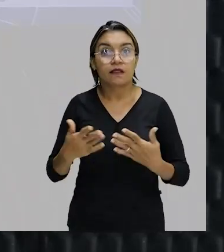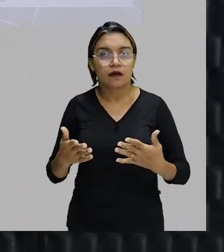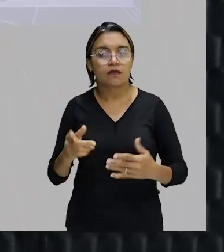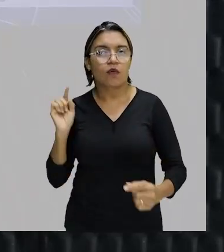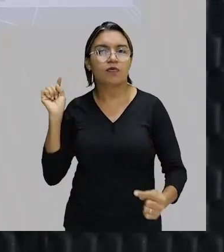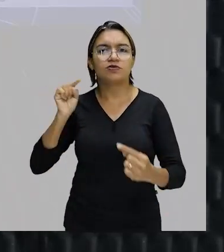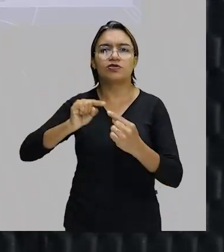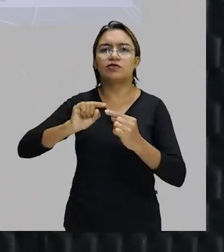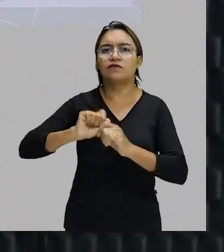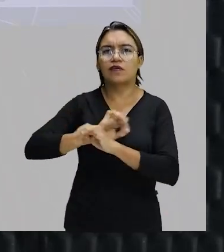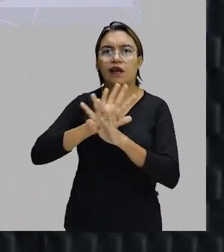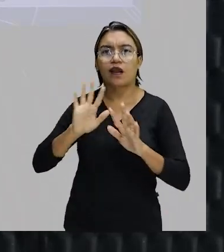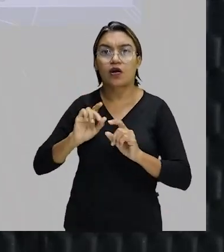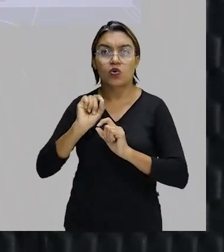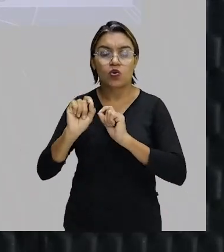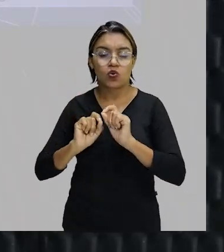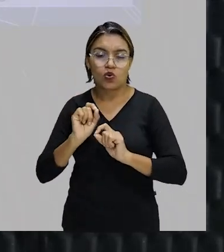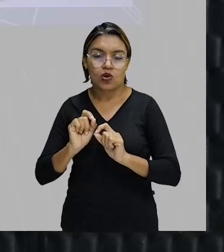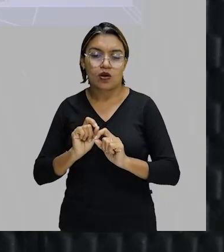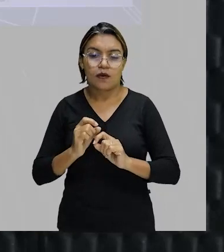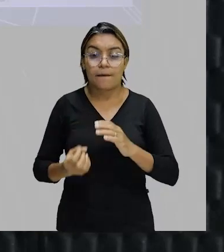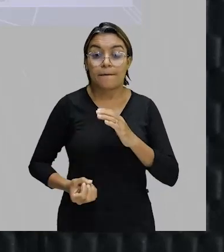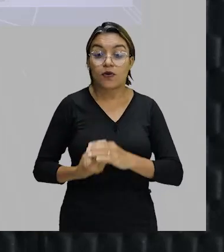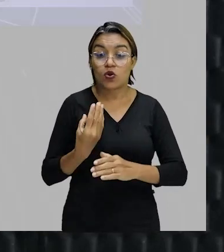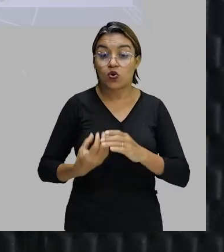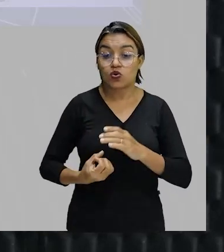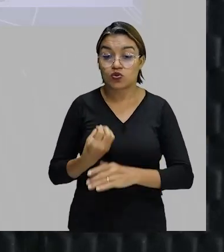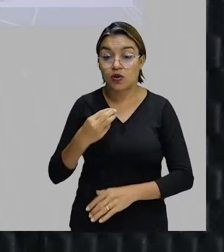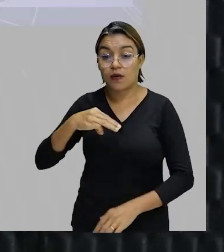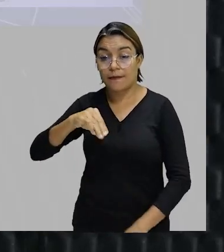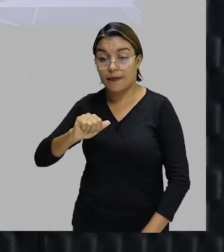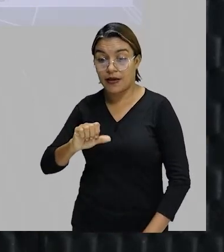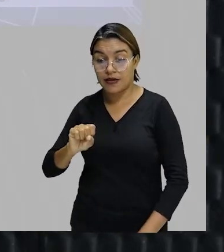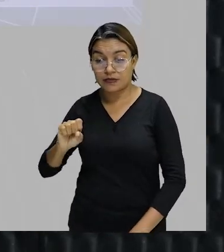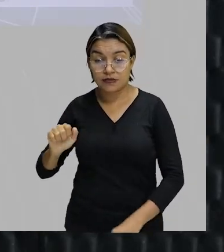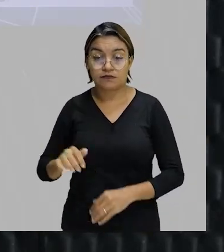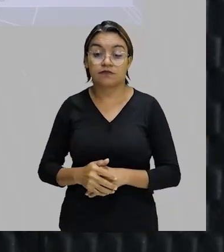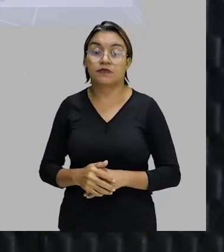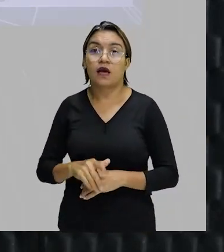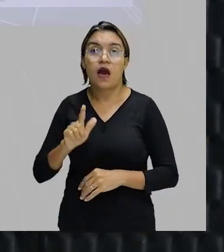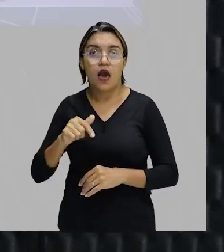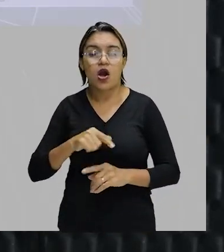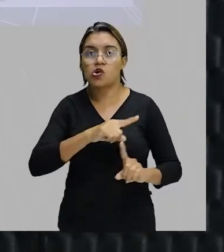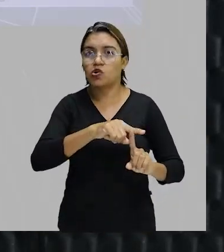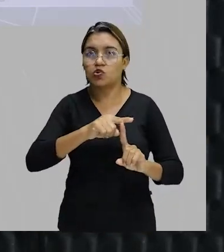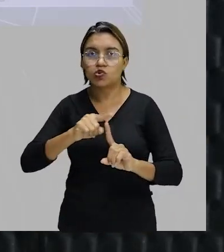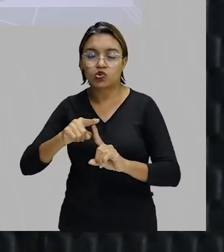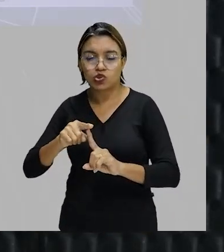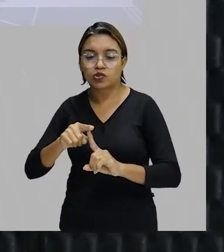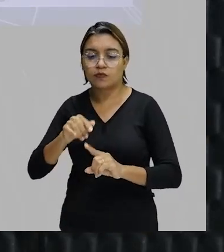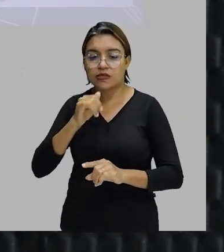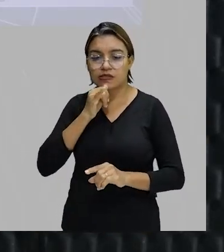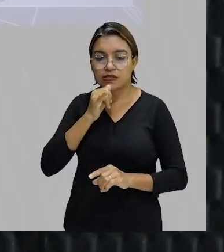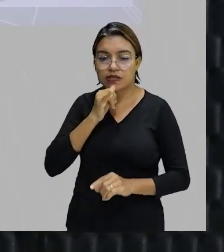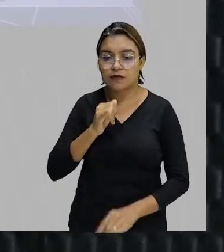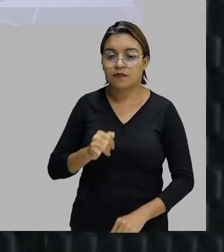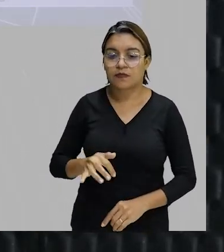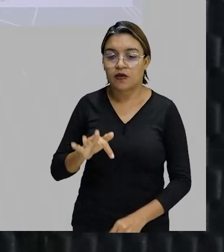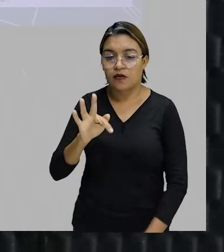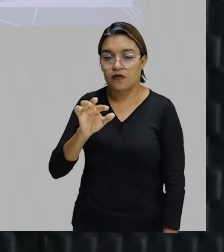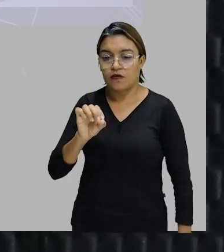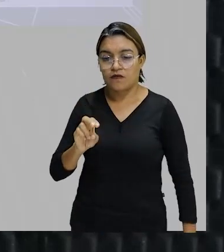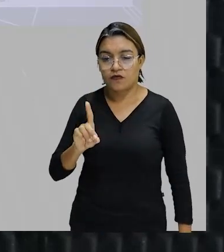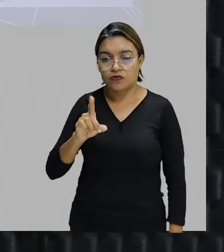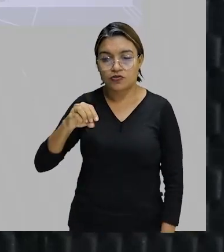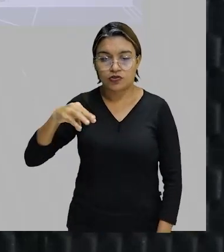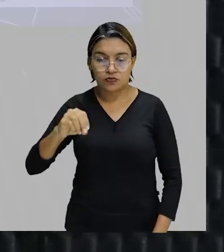objetivo claro, a chamada produção em massa, tá certo? Tanto é que o estilo fordista, né, ele é baseado